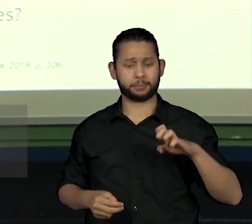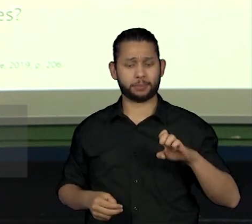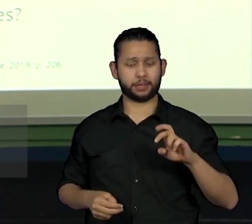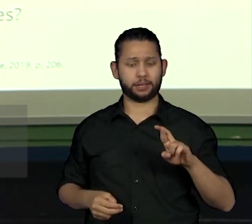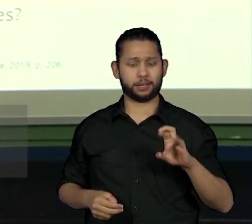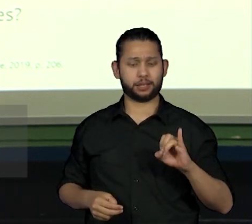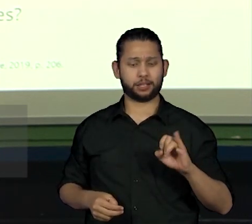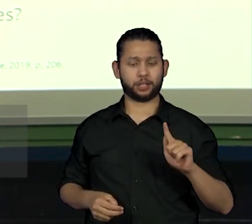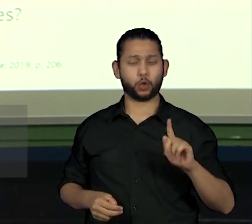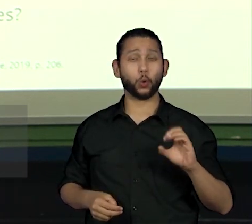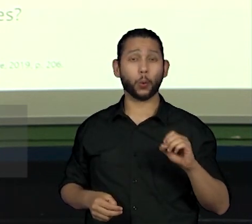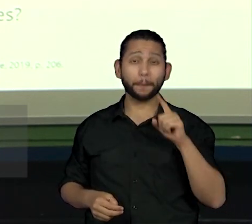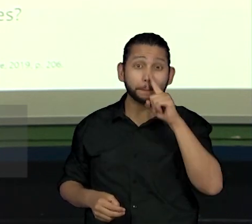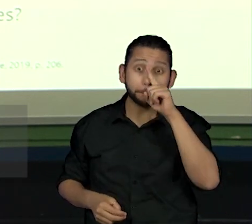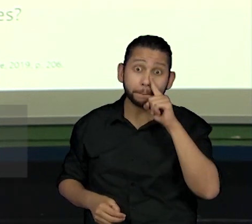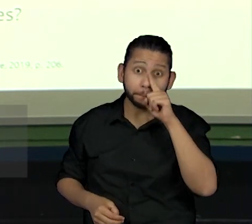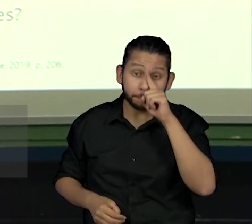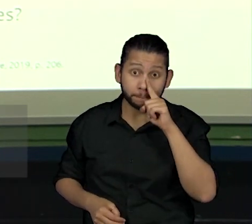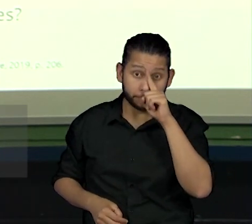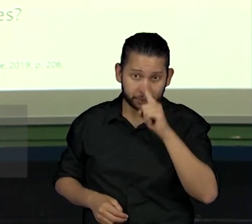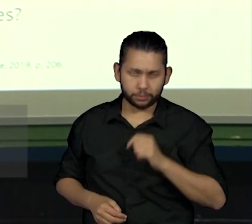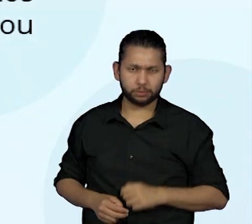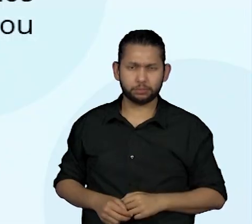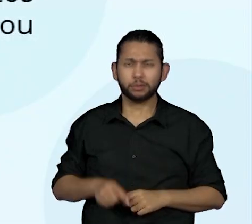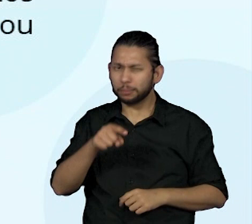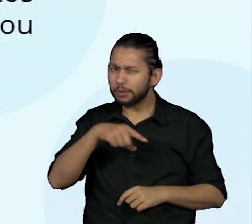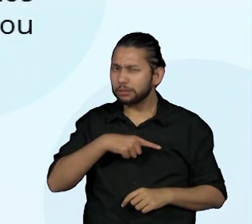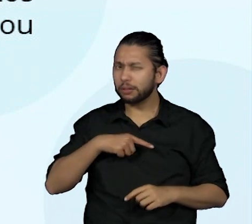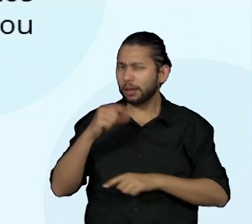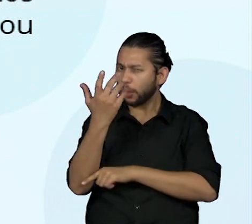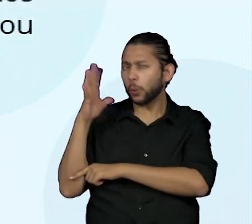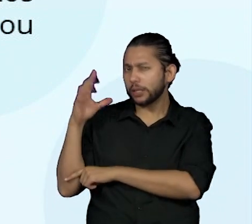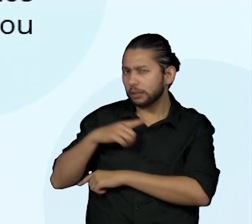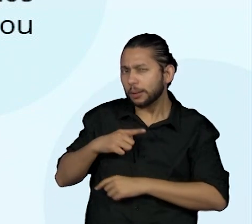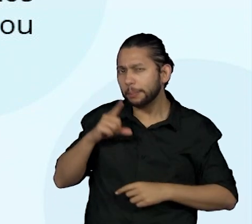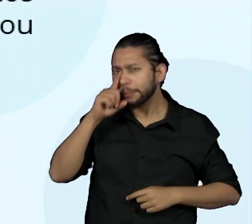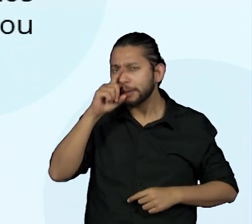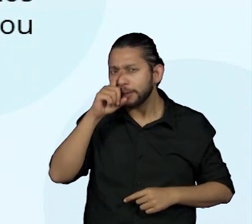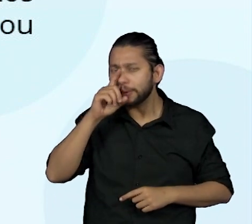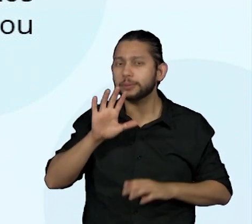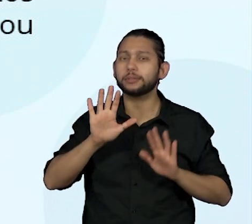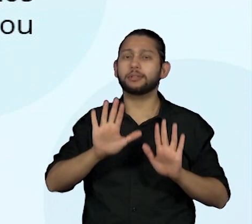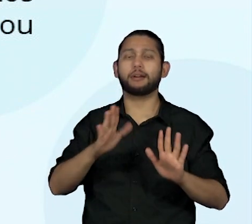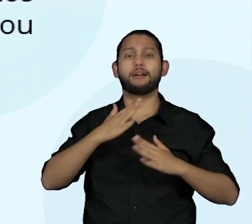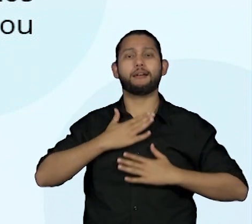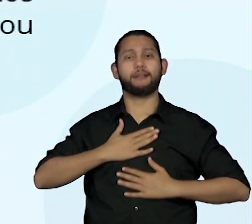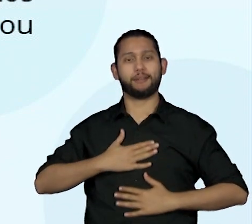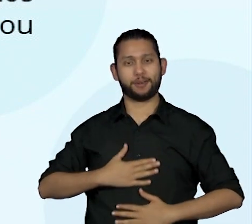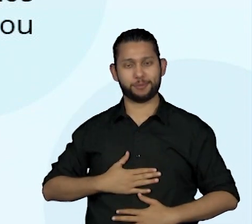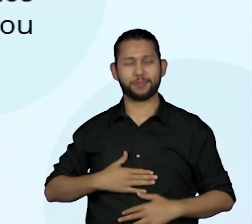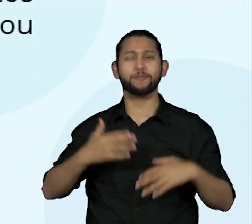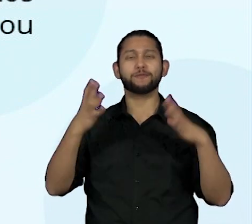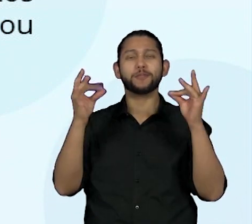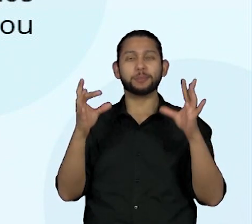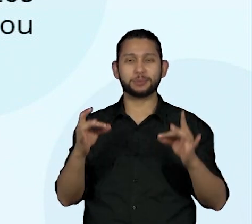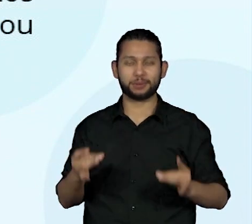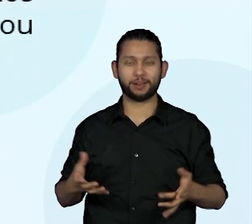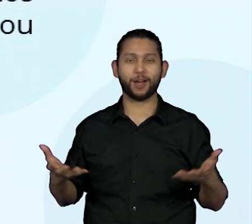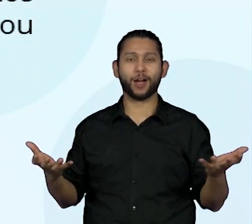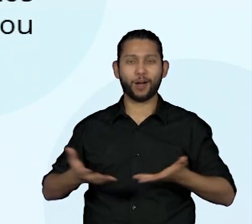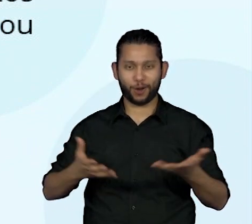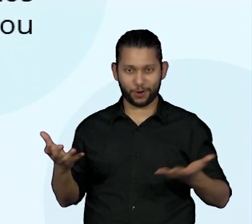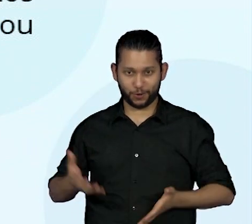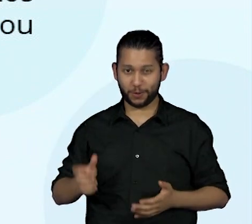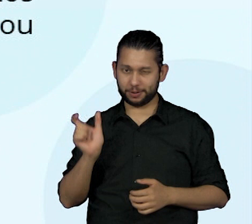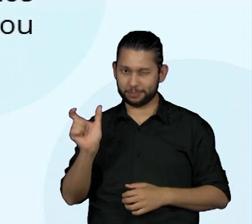as situações de perigo que acontecem na natureza? Estão relacionadas às esferas terrestres. Lá no